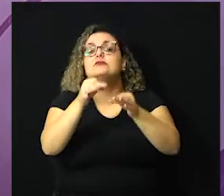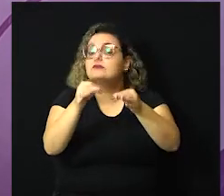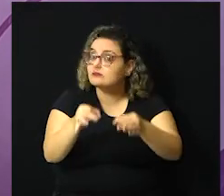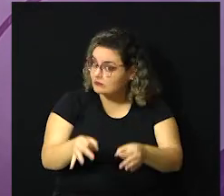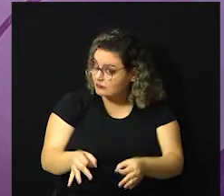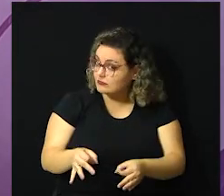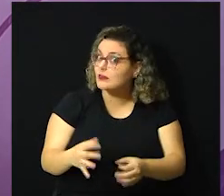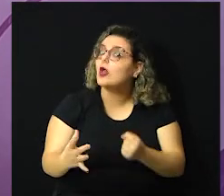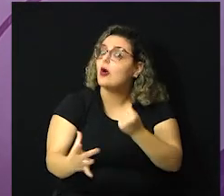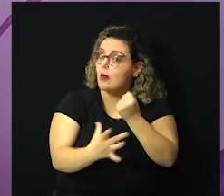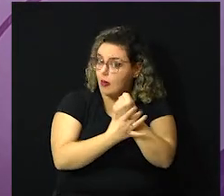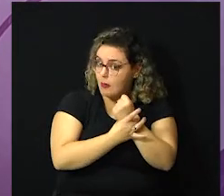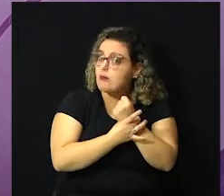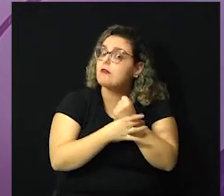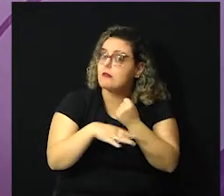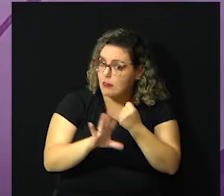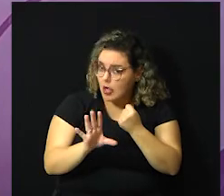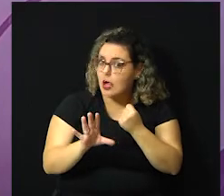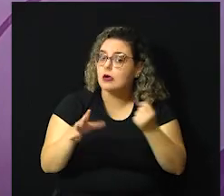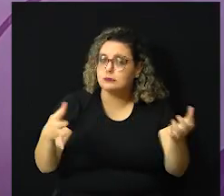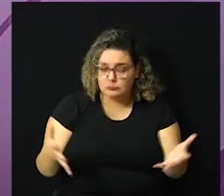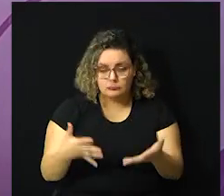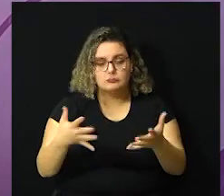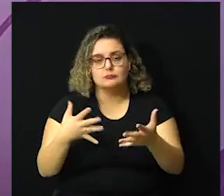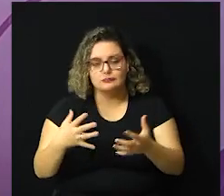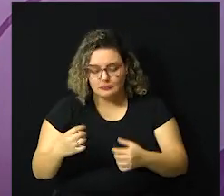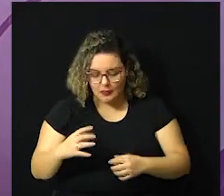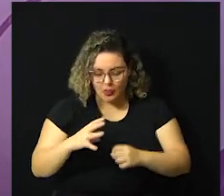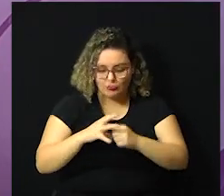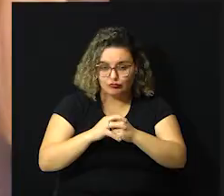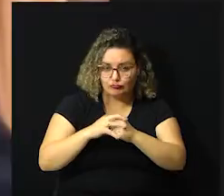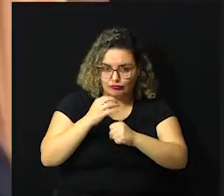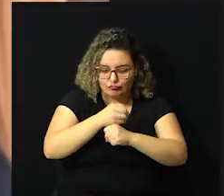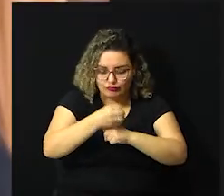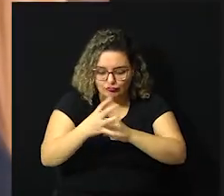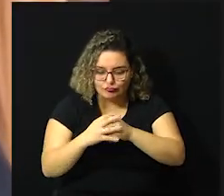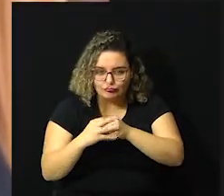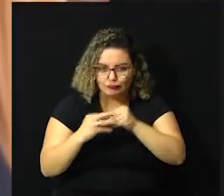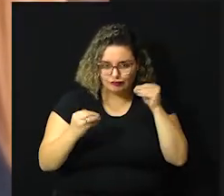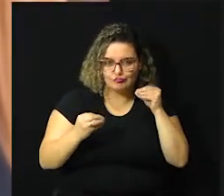instrumento que ainda é o mais seguro para estimular o nosso sistema imunológico a produzir